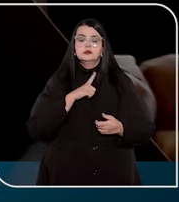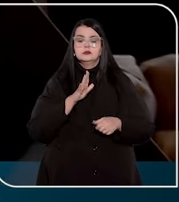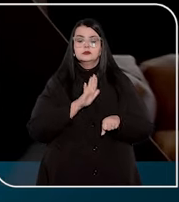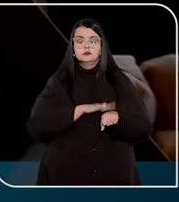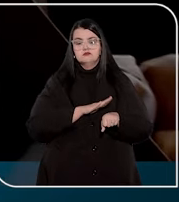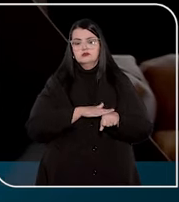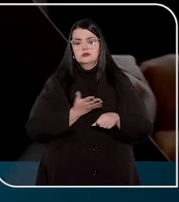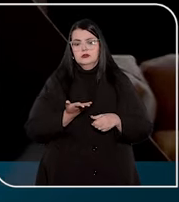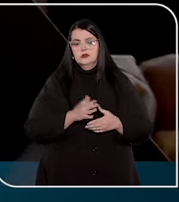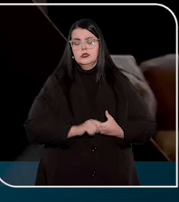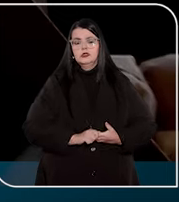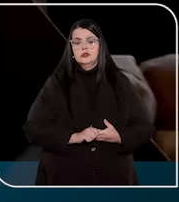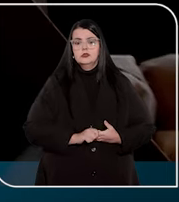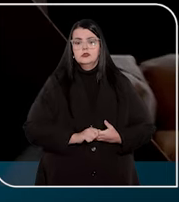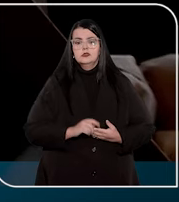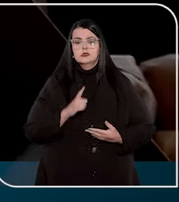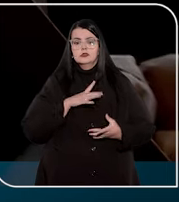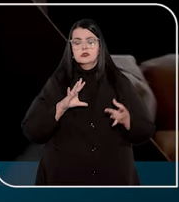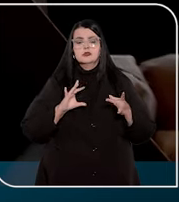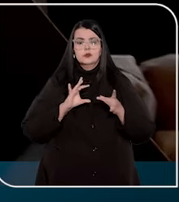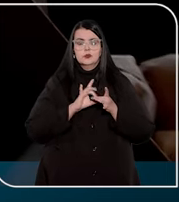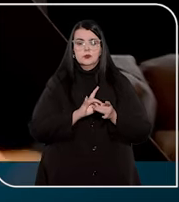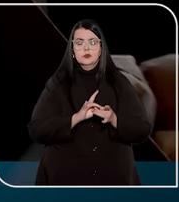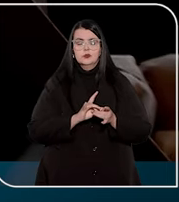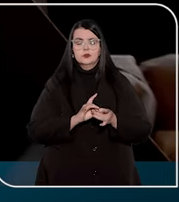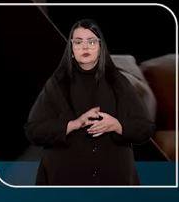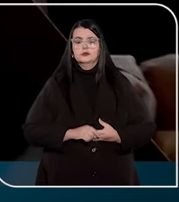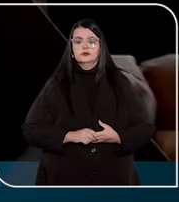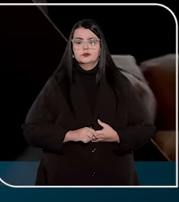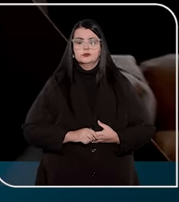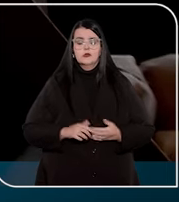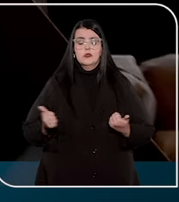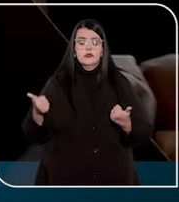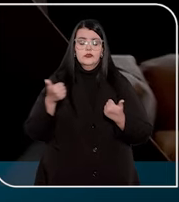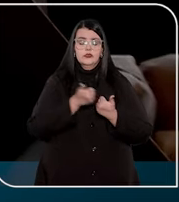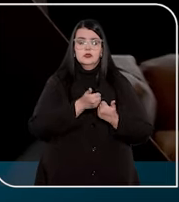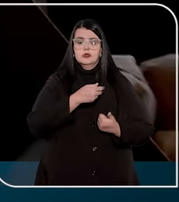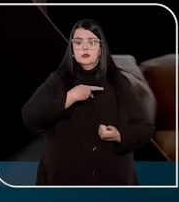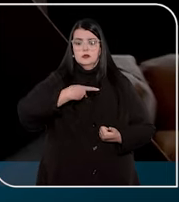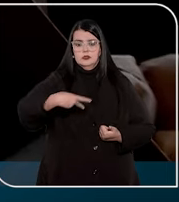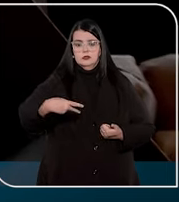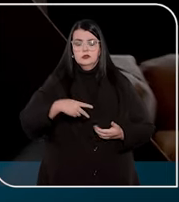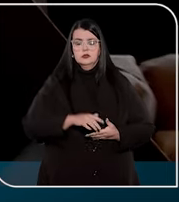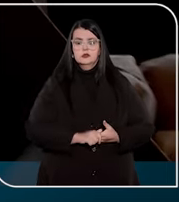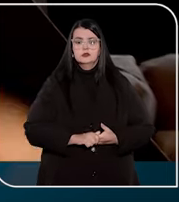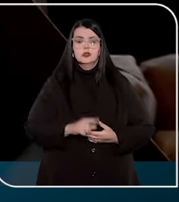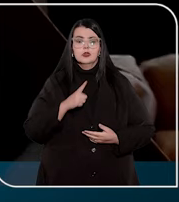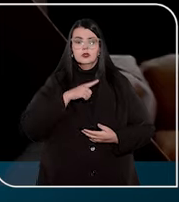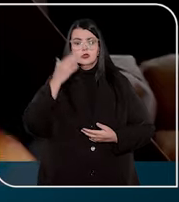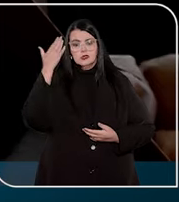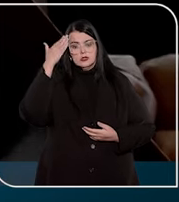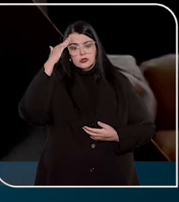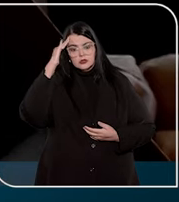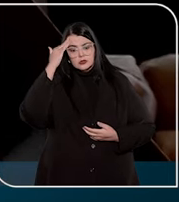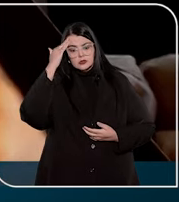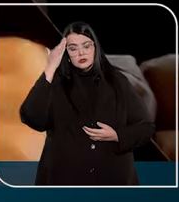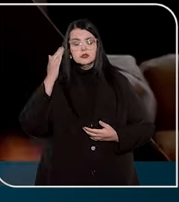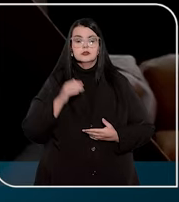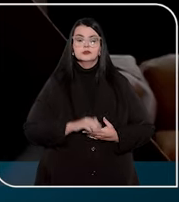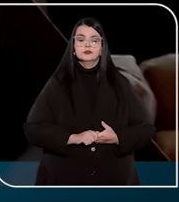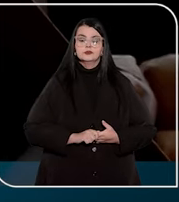onde a gente tem ali tentado auxiliar. O vice-presidente, então, ele entende que já tem